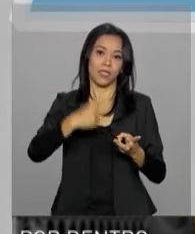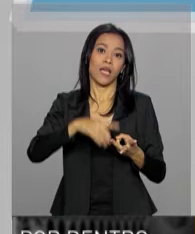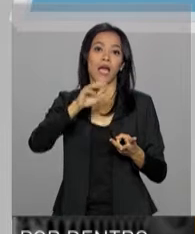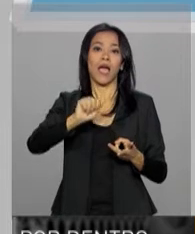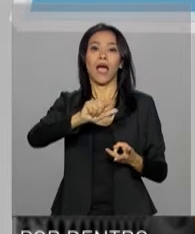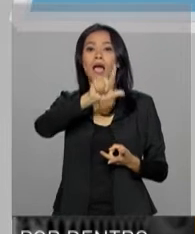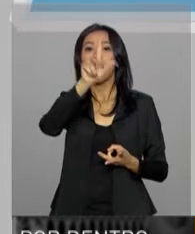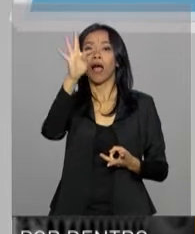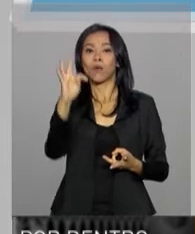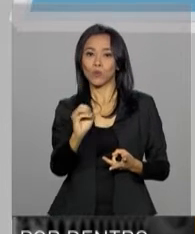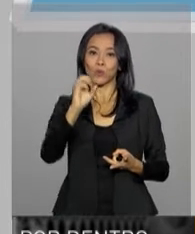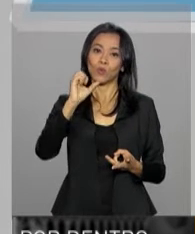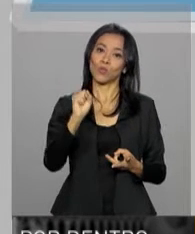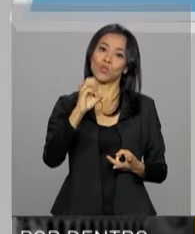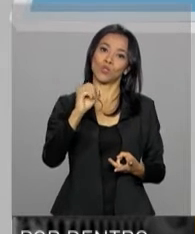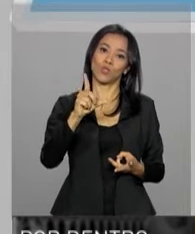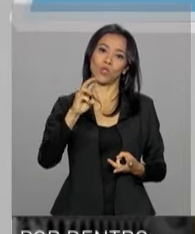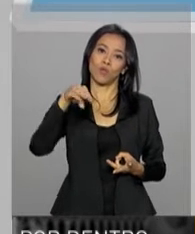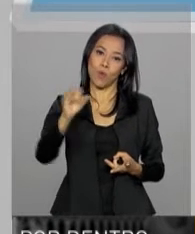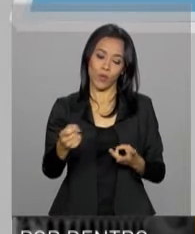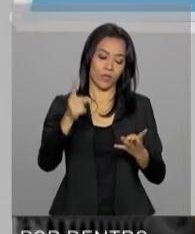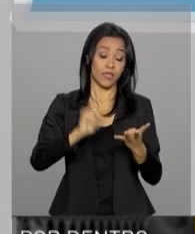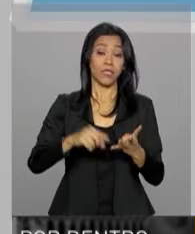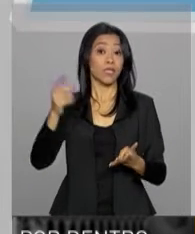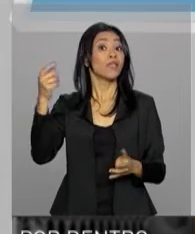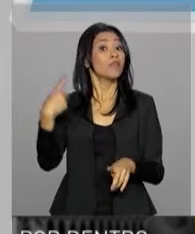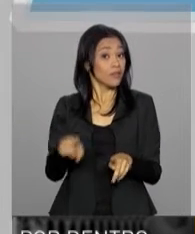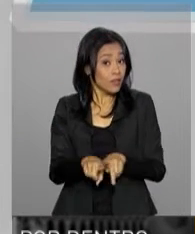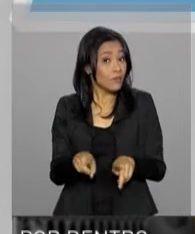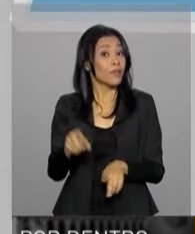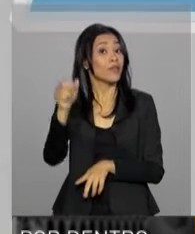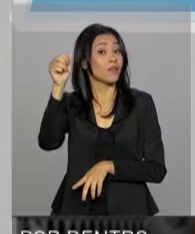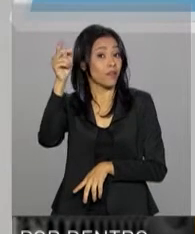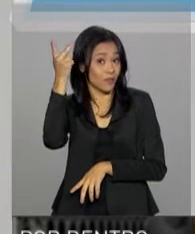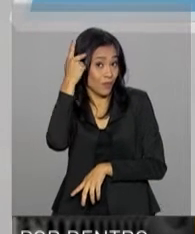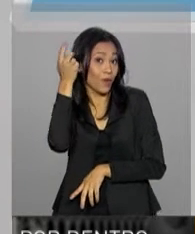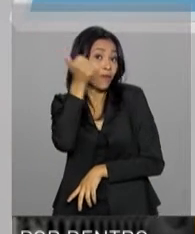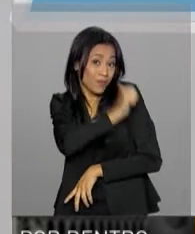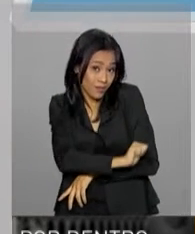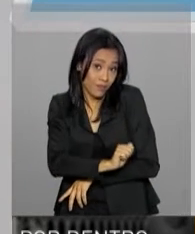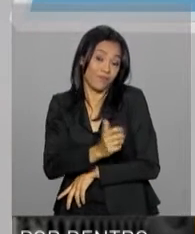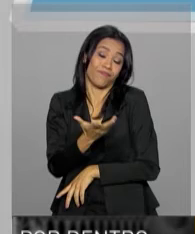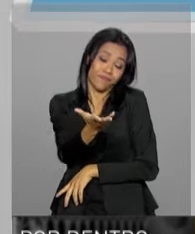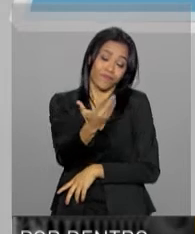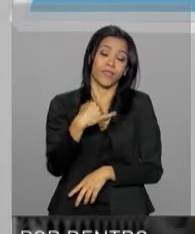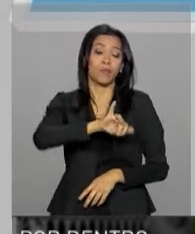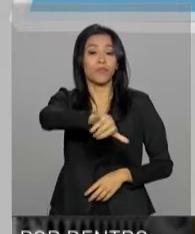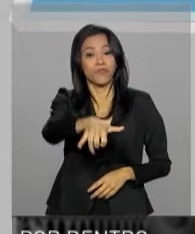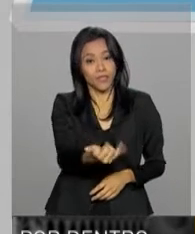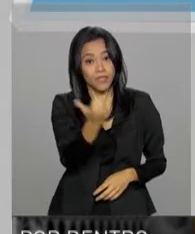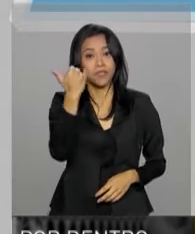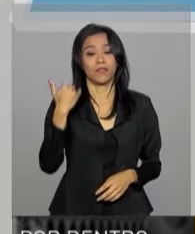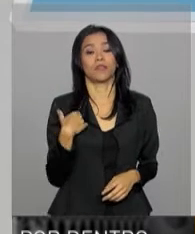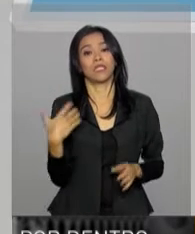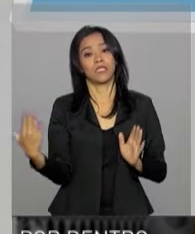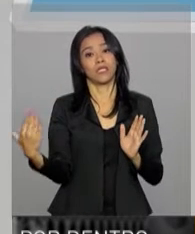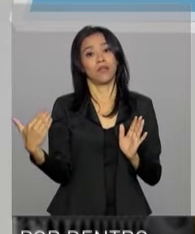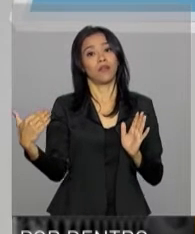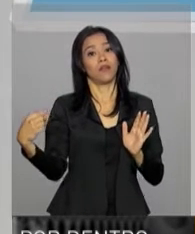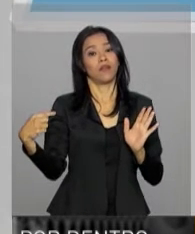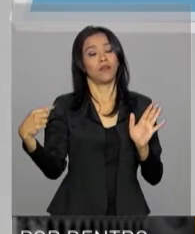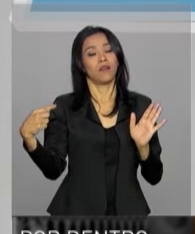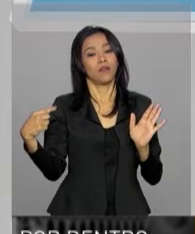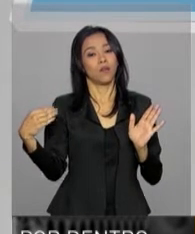a nacional do rio de janeiro e também são paulo bom dia ministro aproveitando o gancho das a última pergunta que foi feita